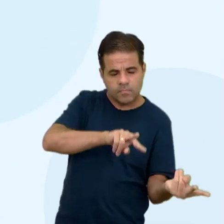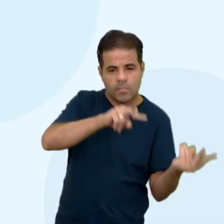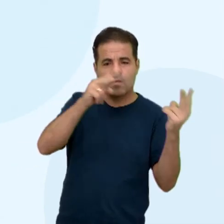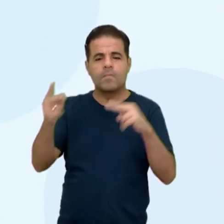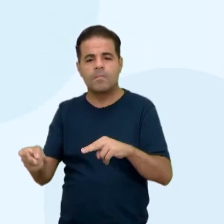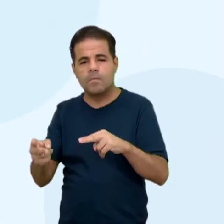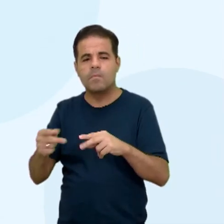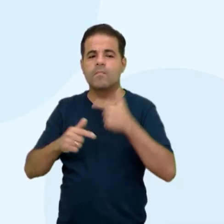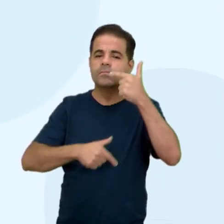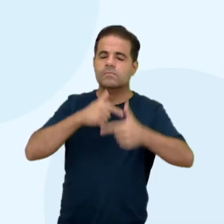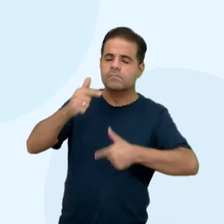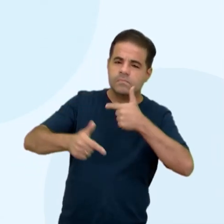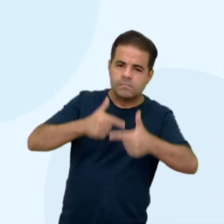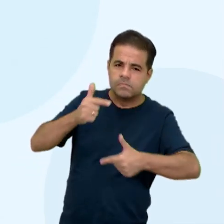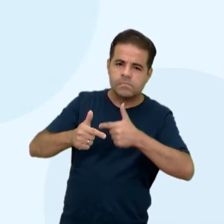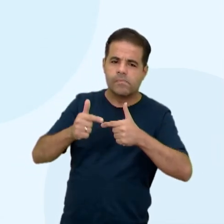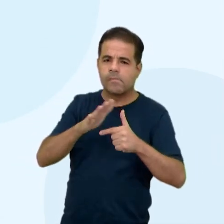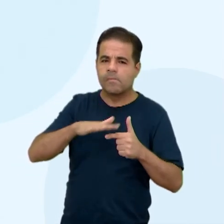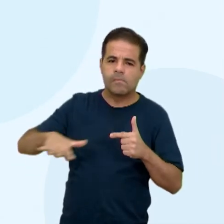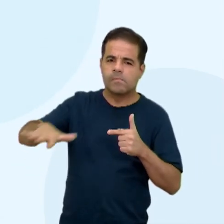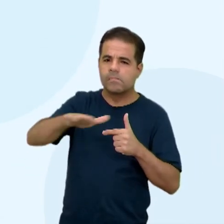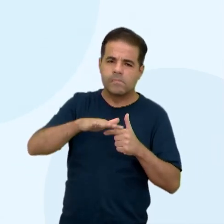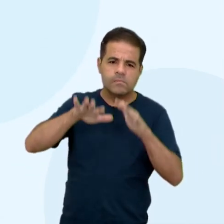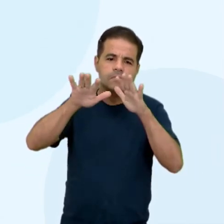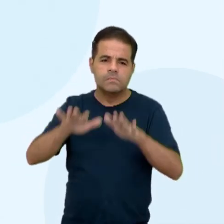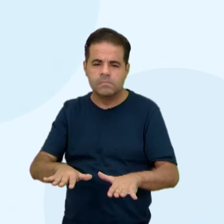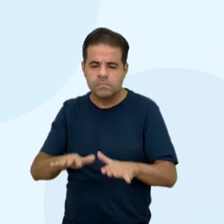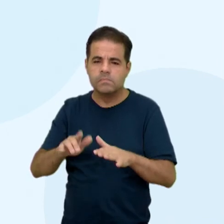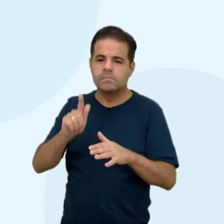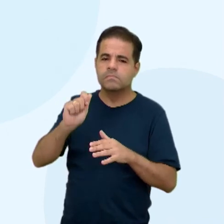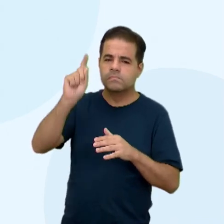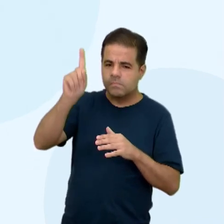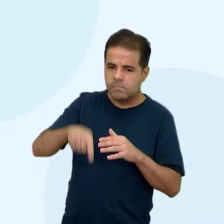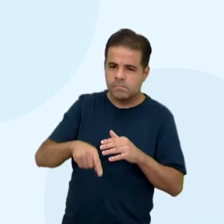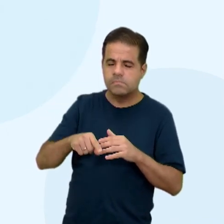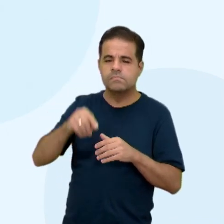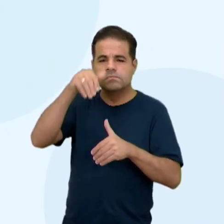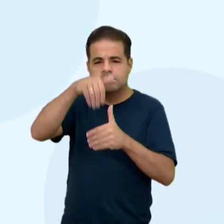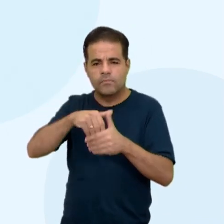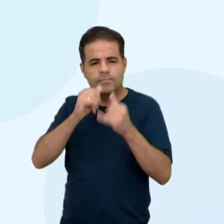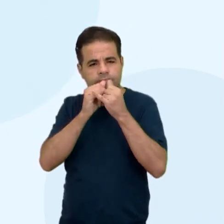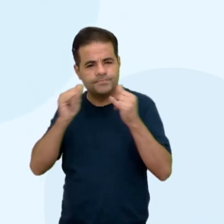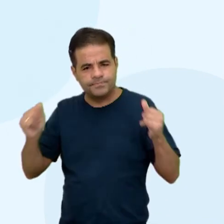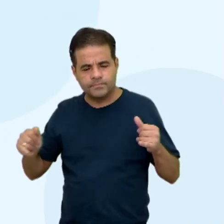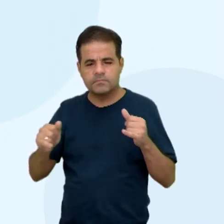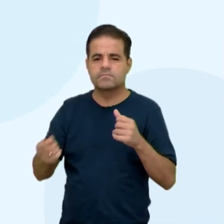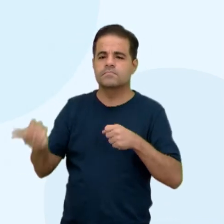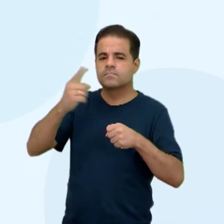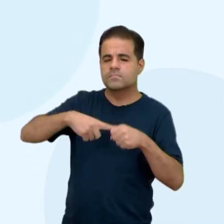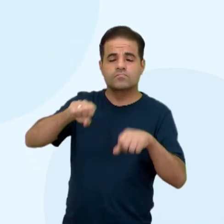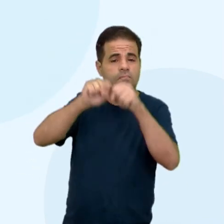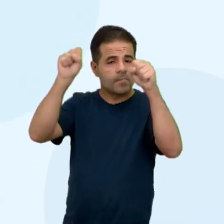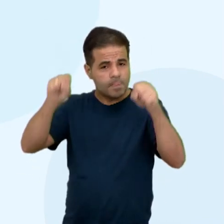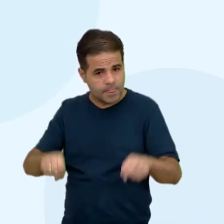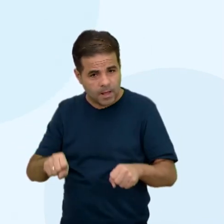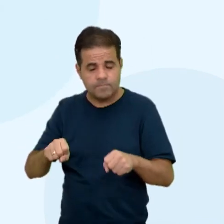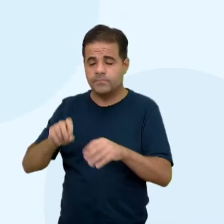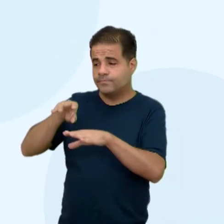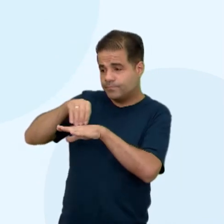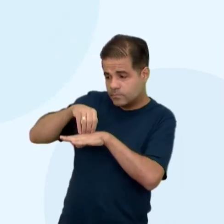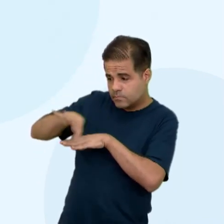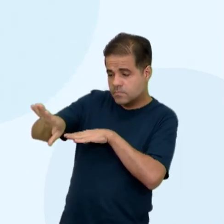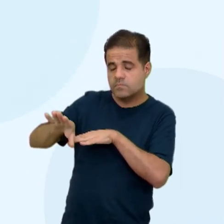transformada em trabalho, parte, né, fica com o gás como energia interna e ele volta ao sistema. Quando ele passa